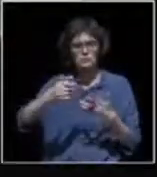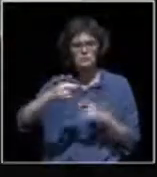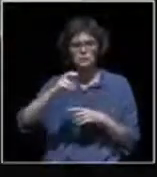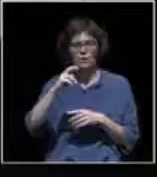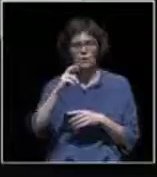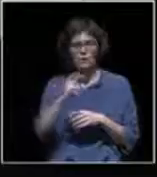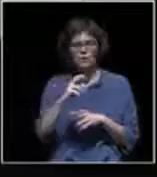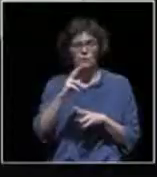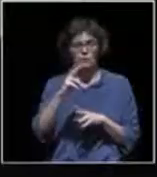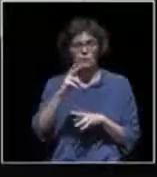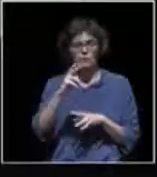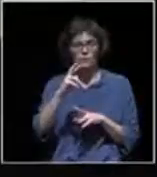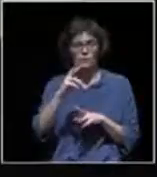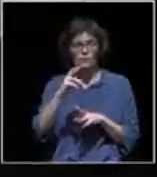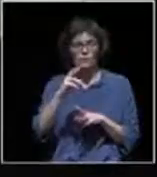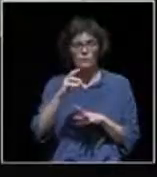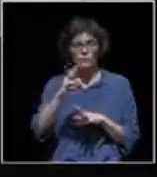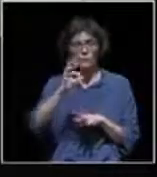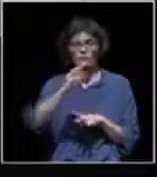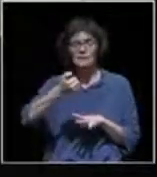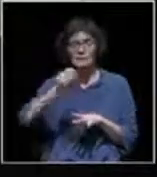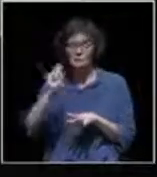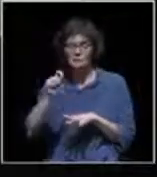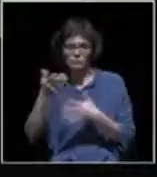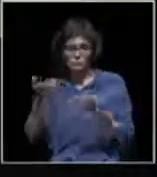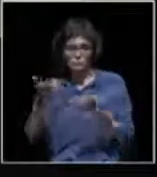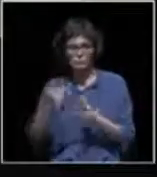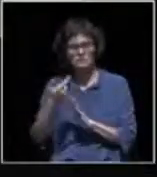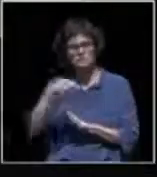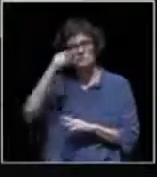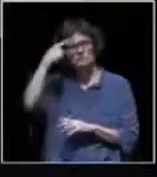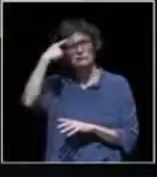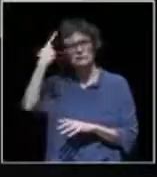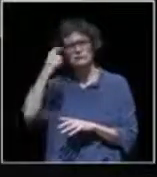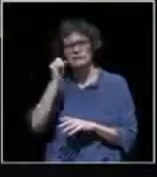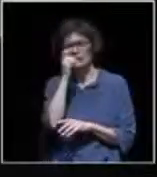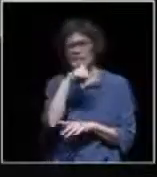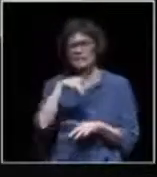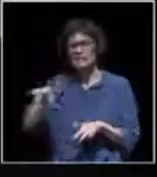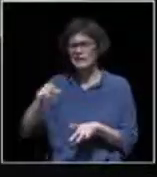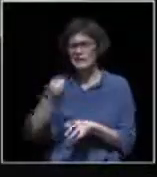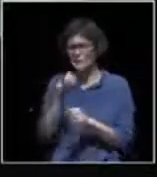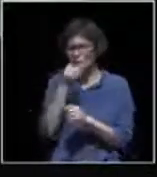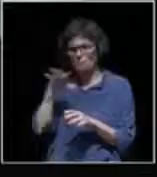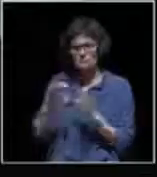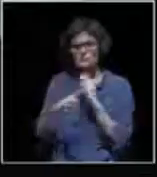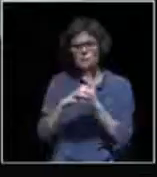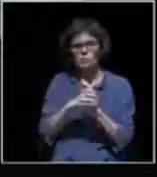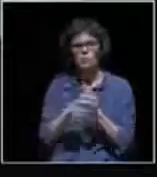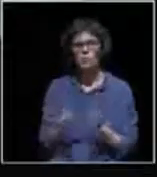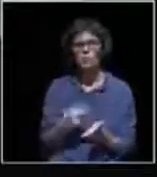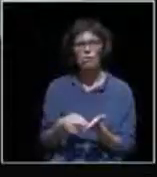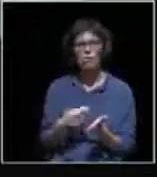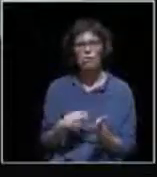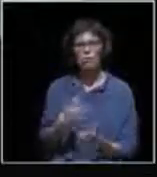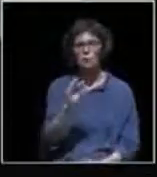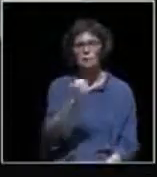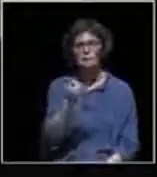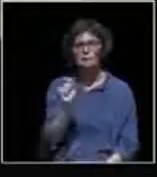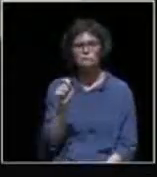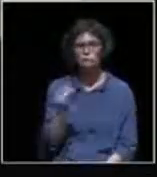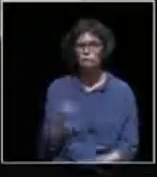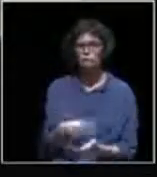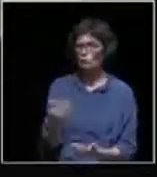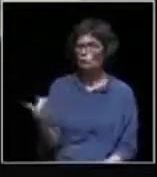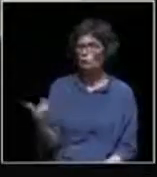às 25. Pergunta-se, quem perder um autocarro será que vai ficar a aguardar 45 minutos pela passagem do próximo veículo